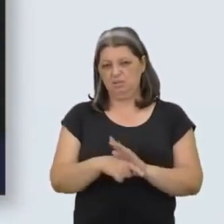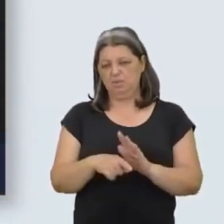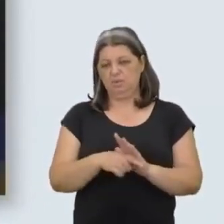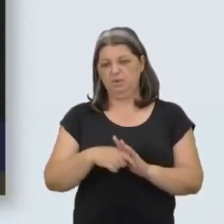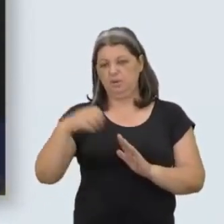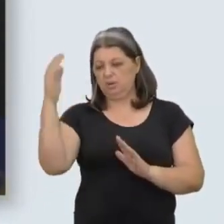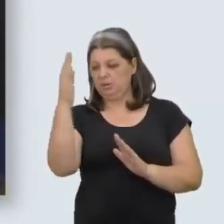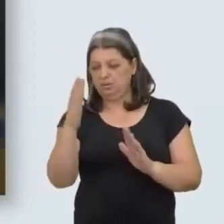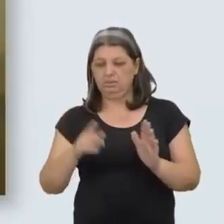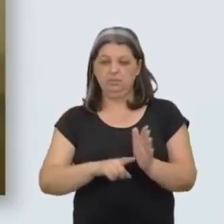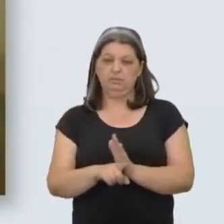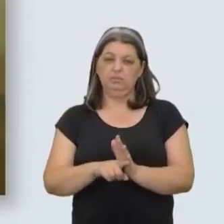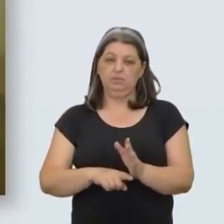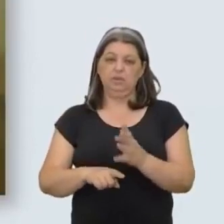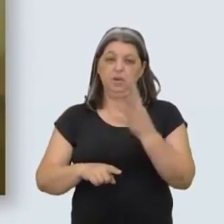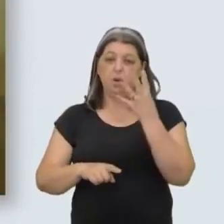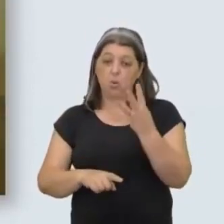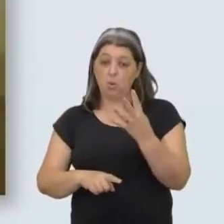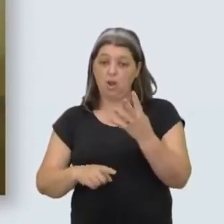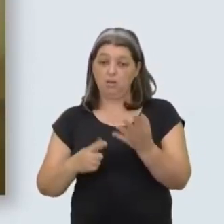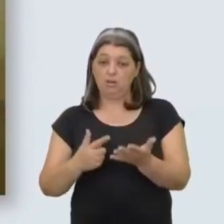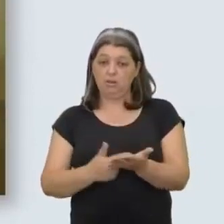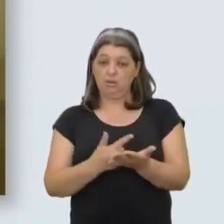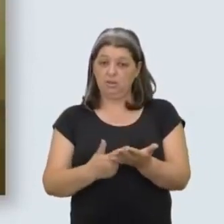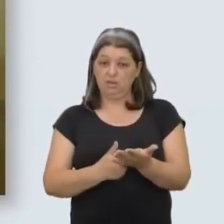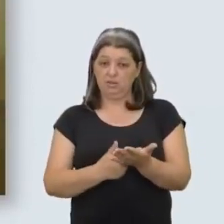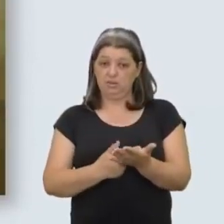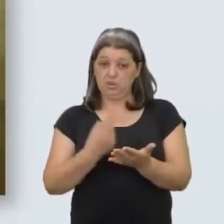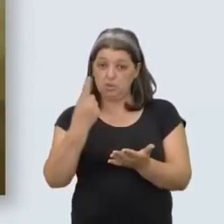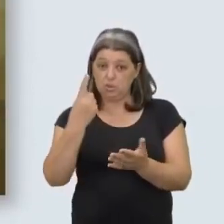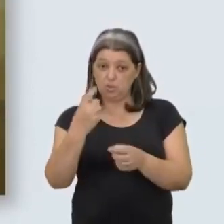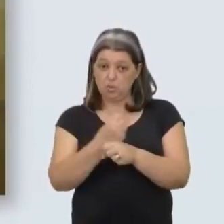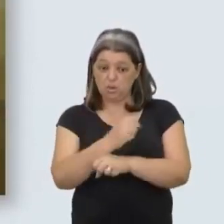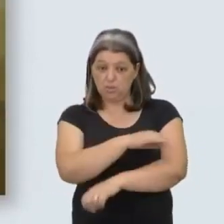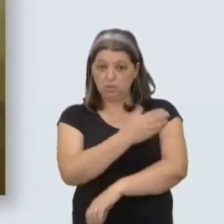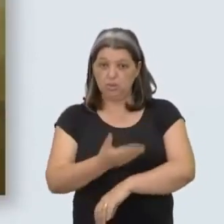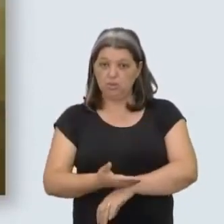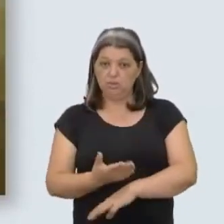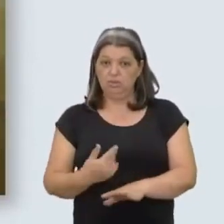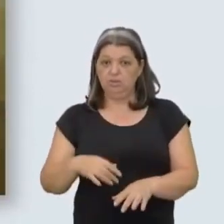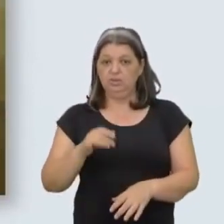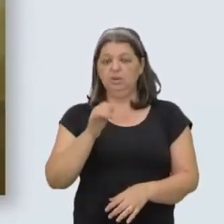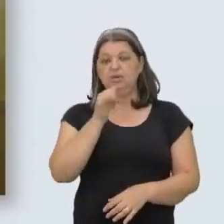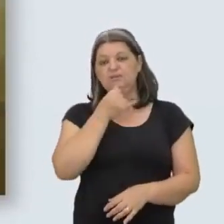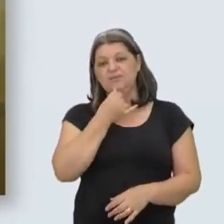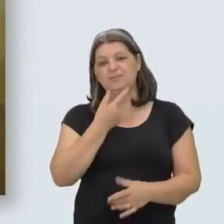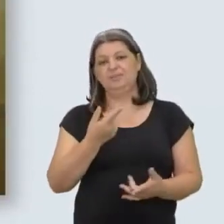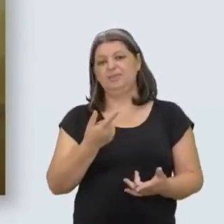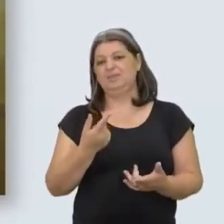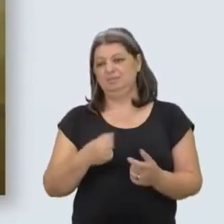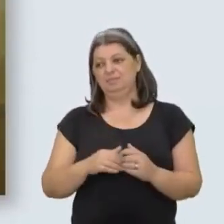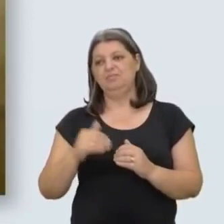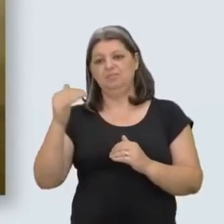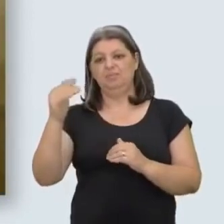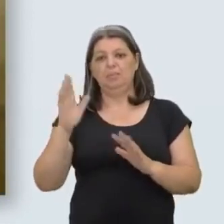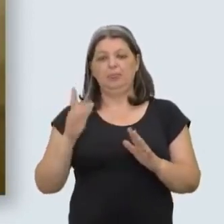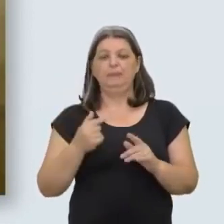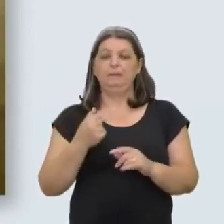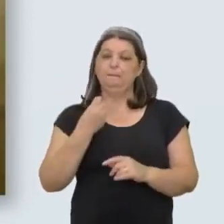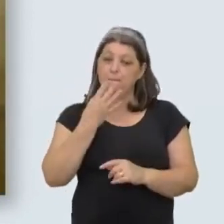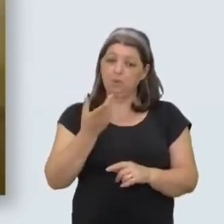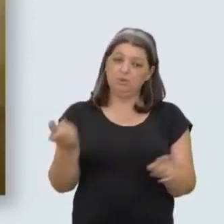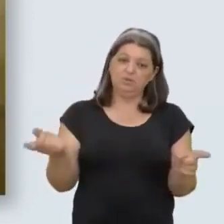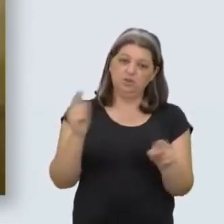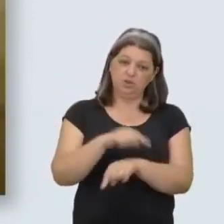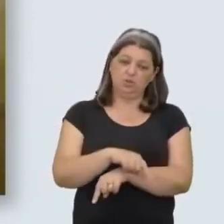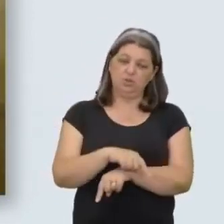brasileira anual é de 4 livros, né? Pomba, infelizmente eu estou acima da média. Seria bom se fosse o contrário, né? Pois